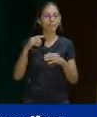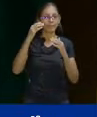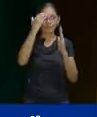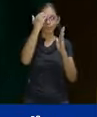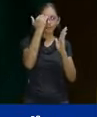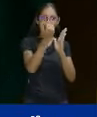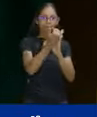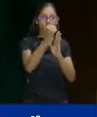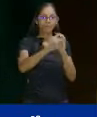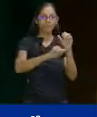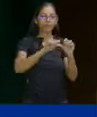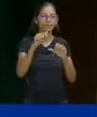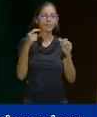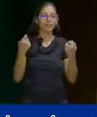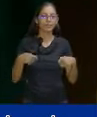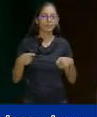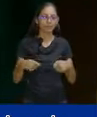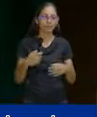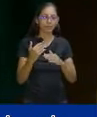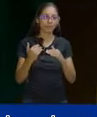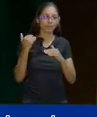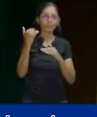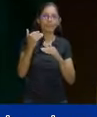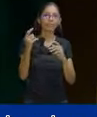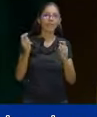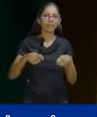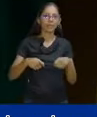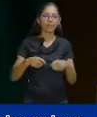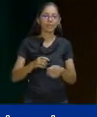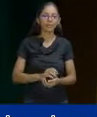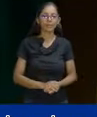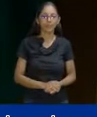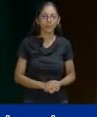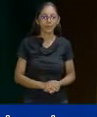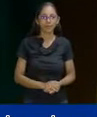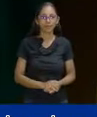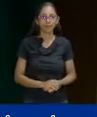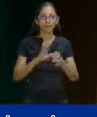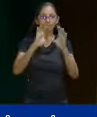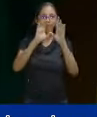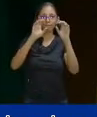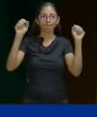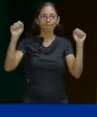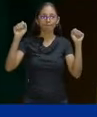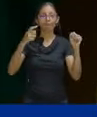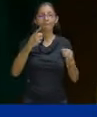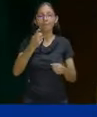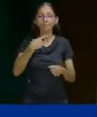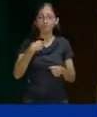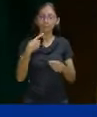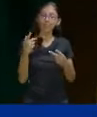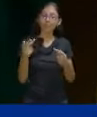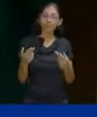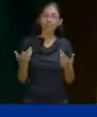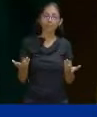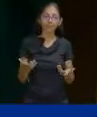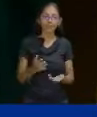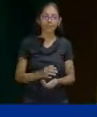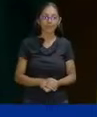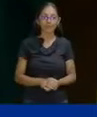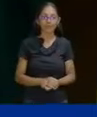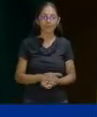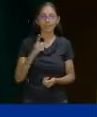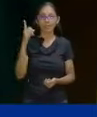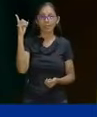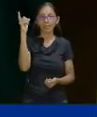da magistratura e também da necessidade de cumprimento das ordens do tribunal, é um desafio que